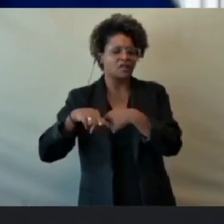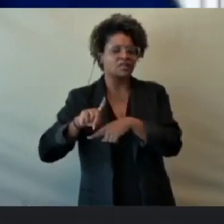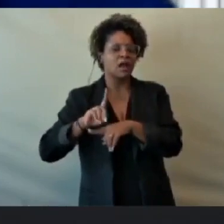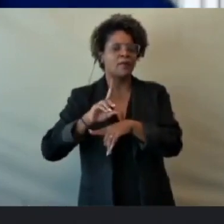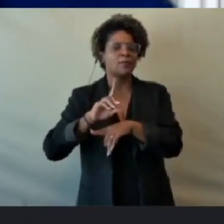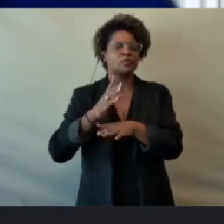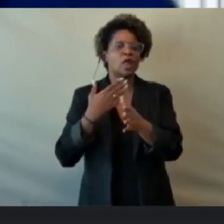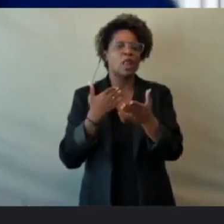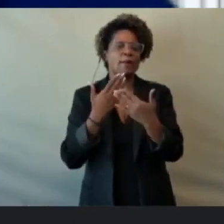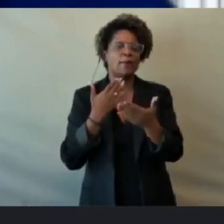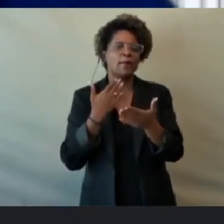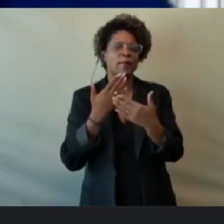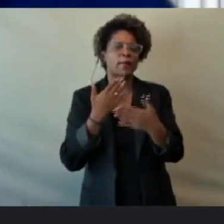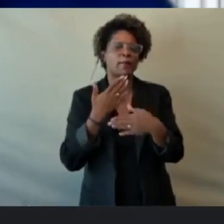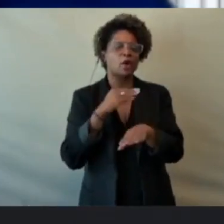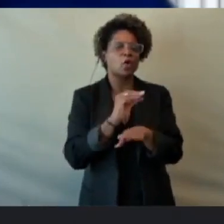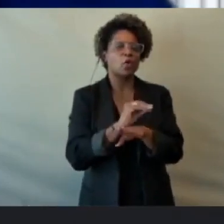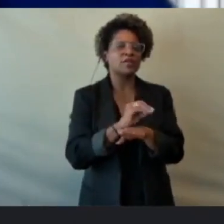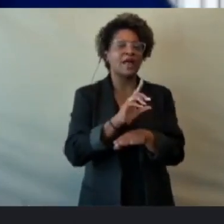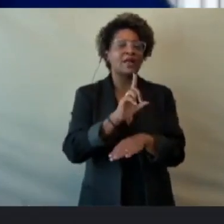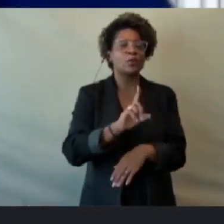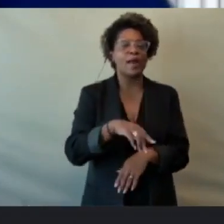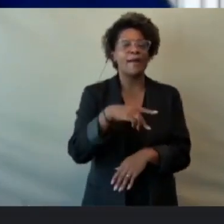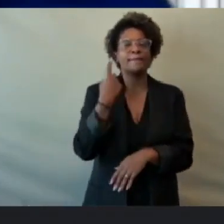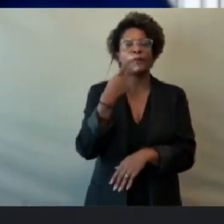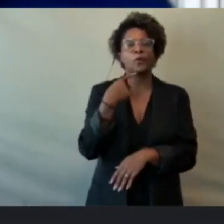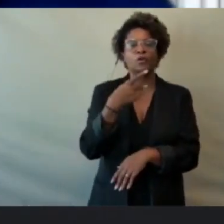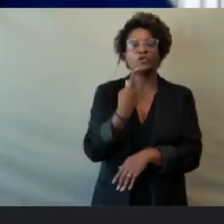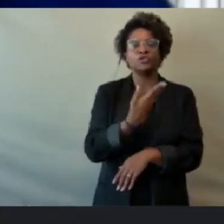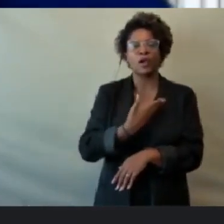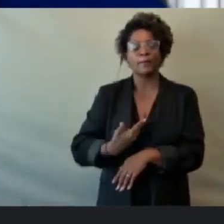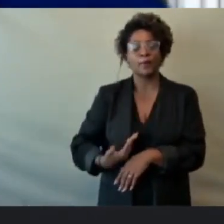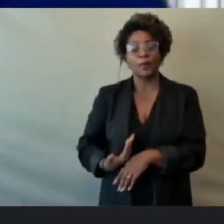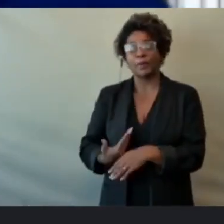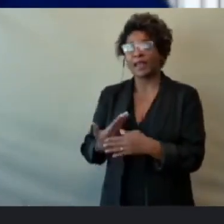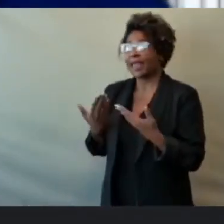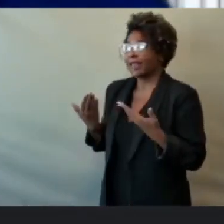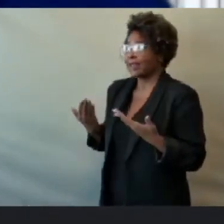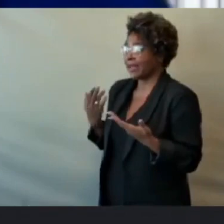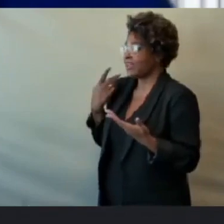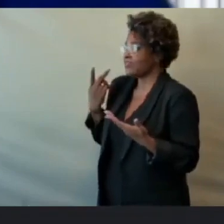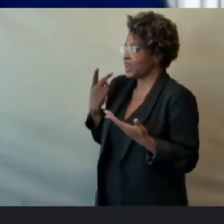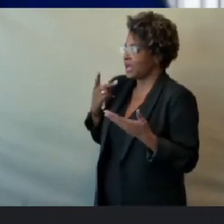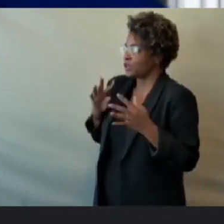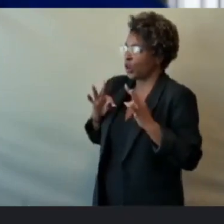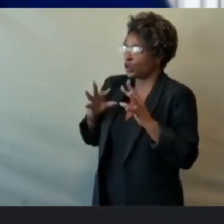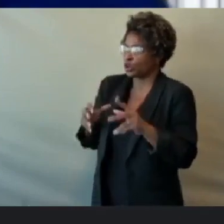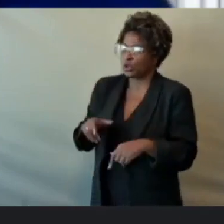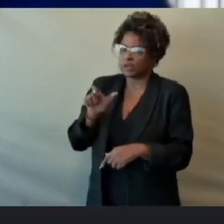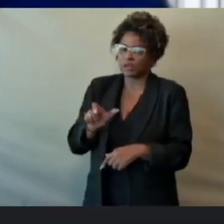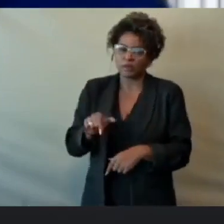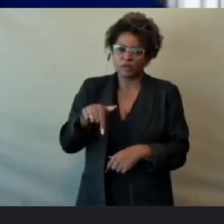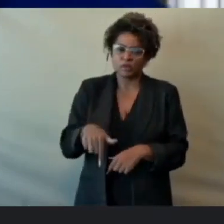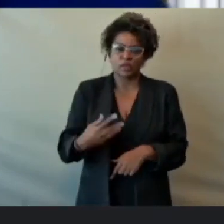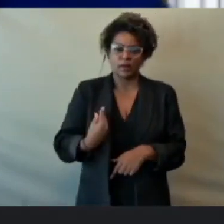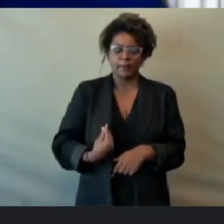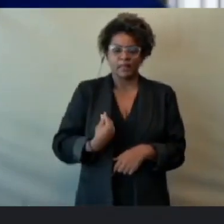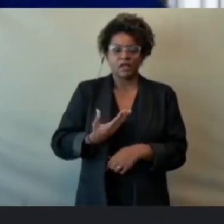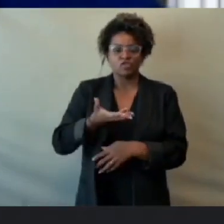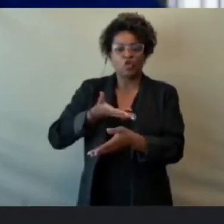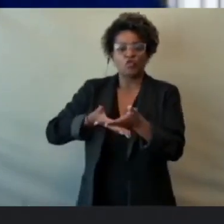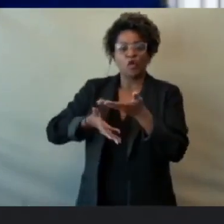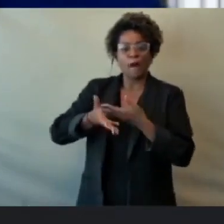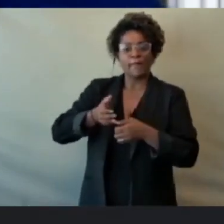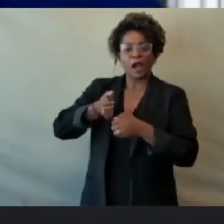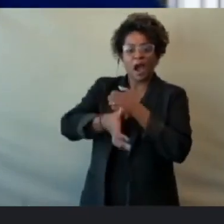pública. E aí, empresário vereador e demais aqui presentes, eu vou compartilhar a fala com as minhas